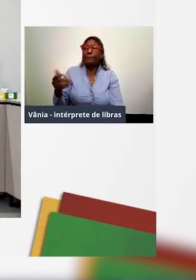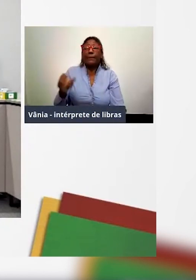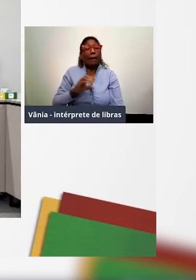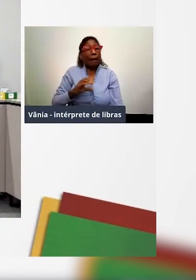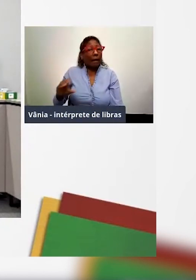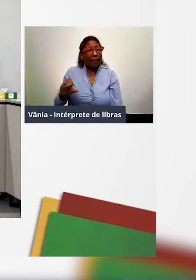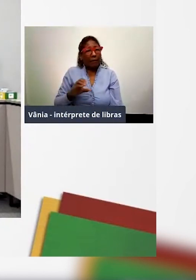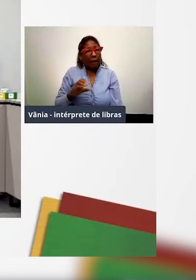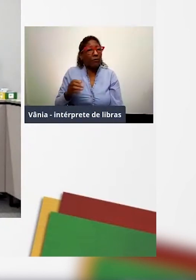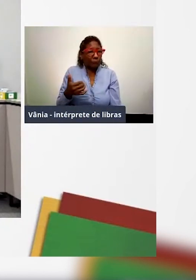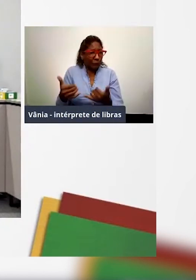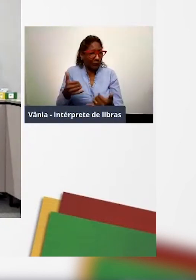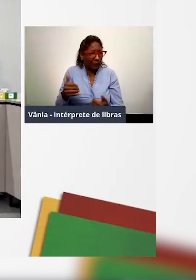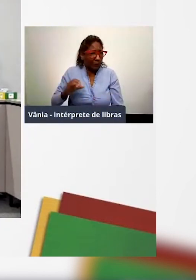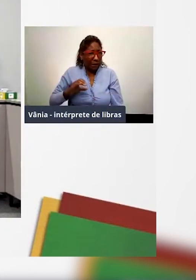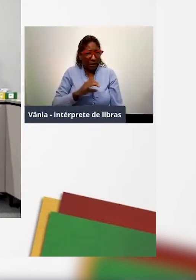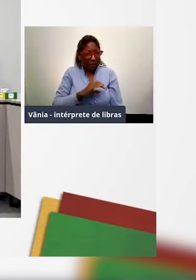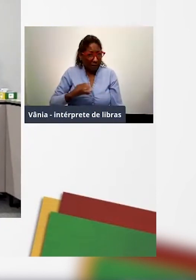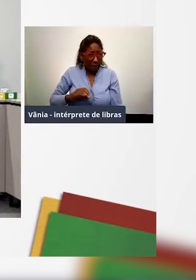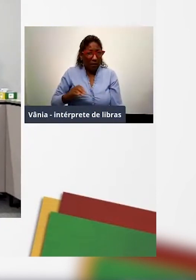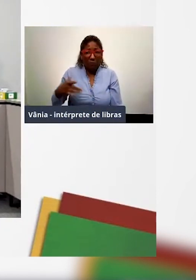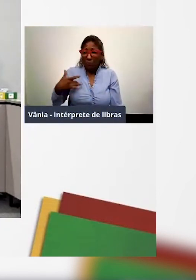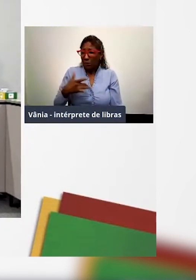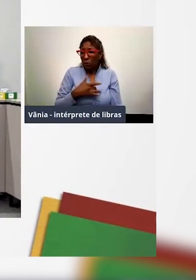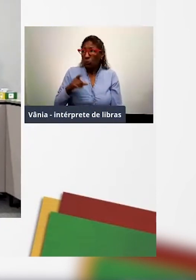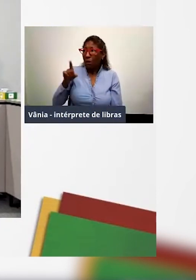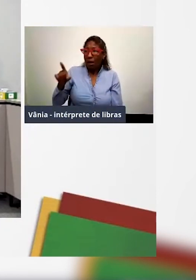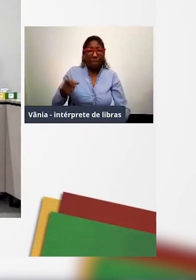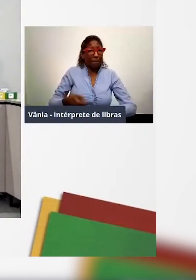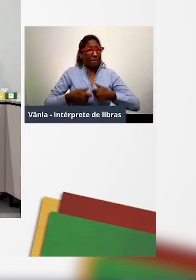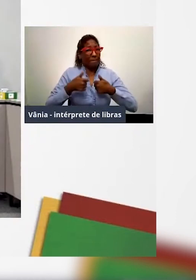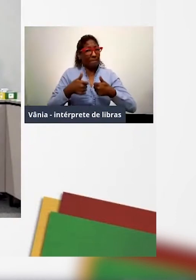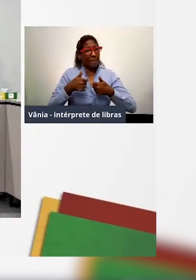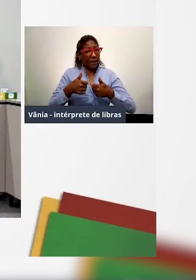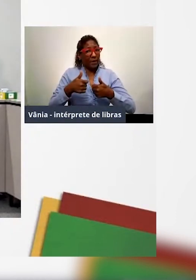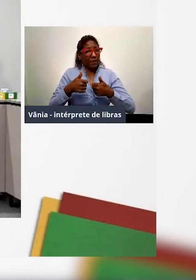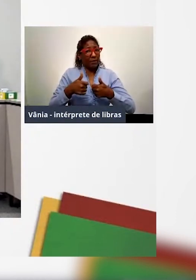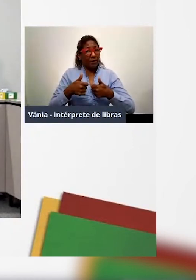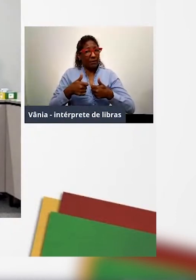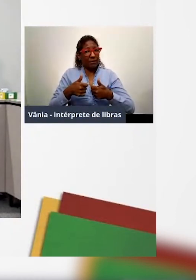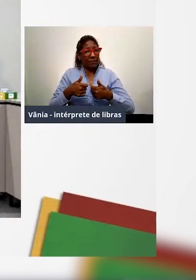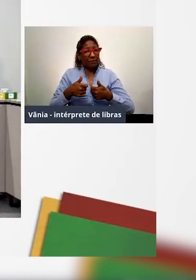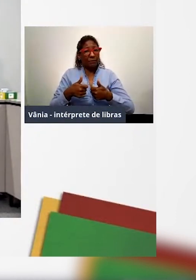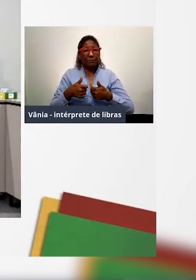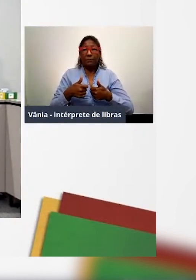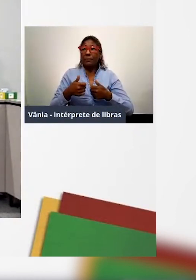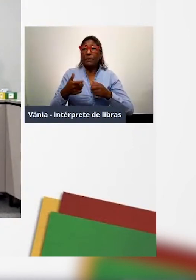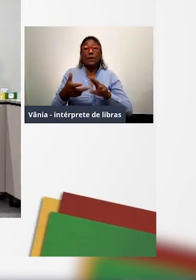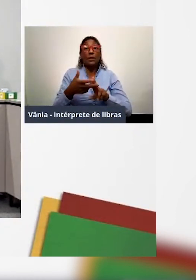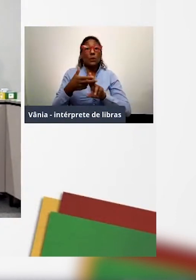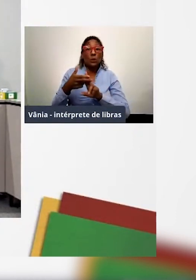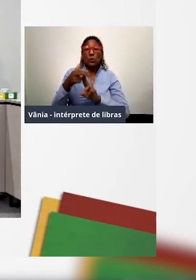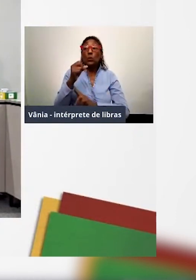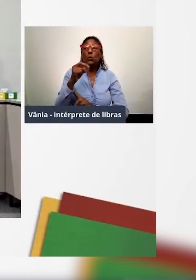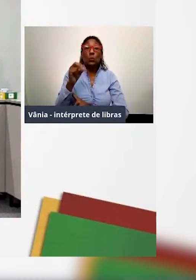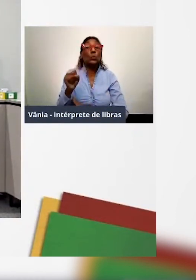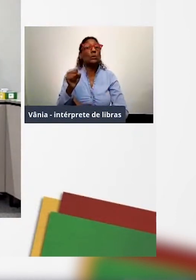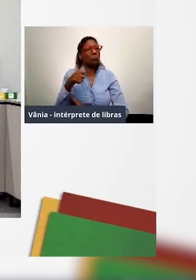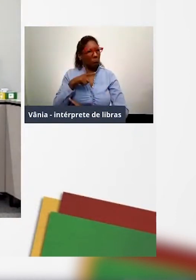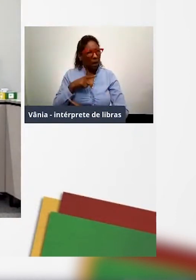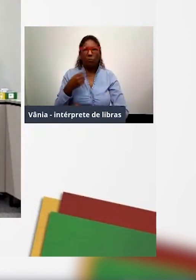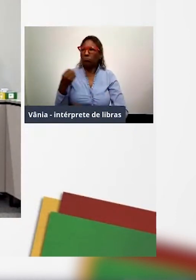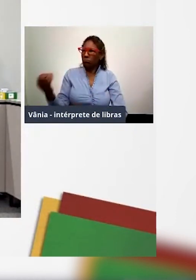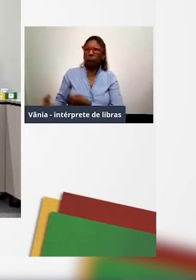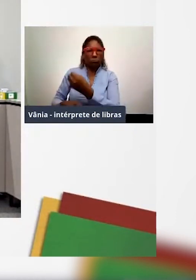por exemplo, que tem uma estrutura de saúde pública muito próxima aí do que é o nosso SUS, garantia de atendimento a toda a